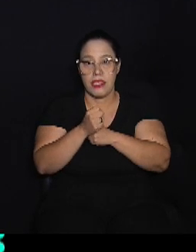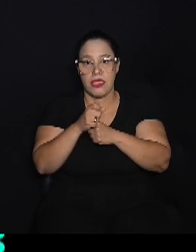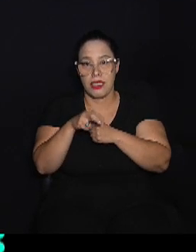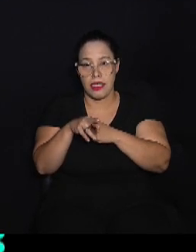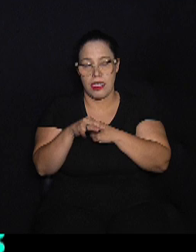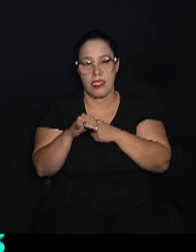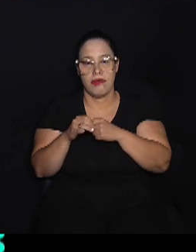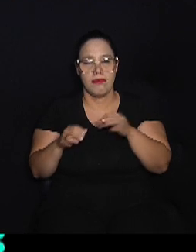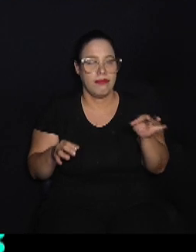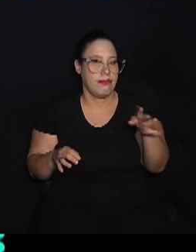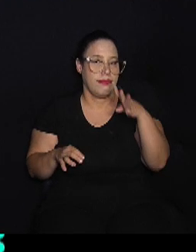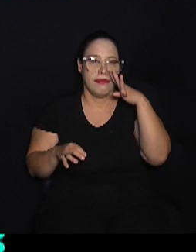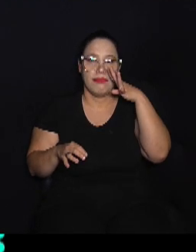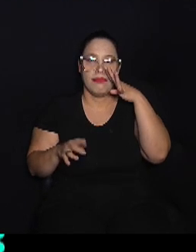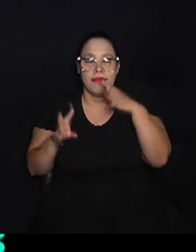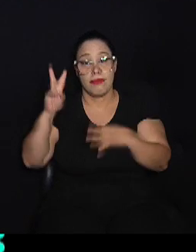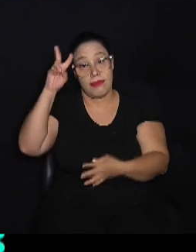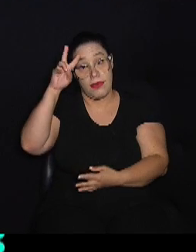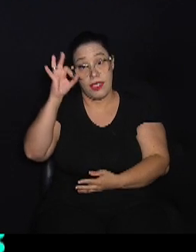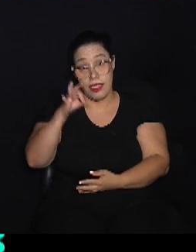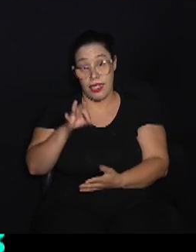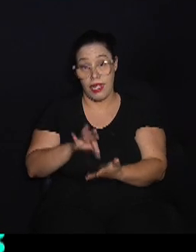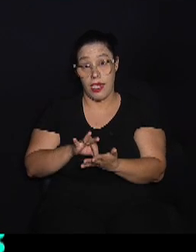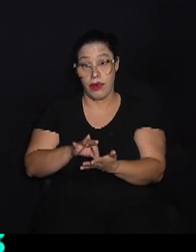é inspirado numa história real.